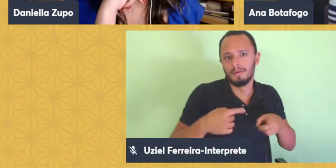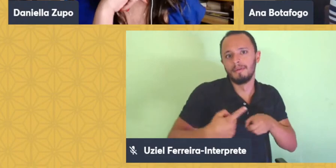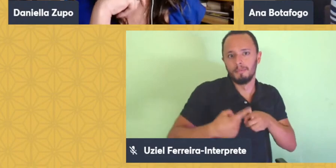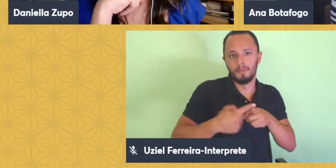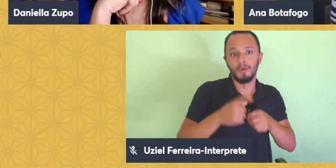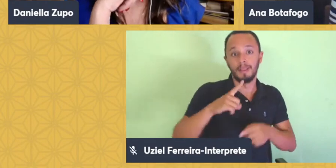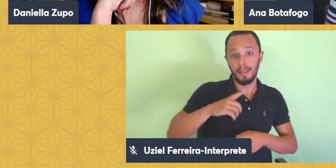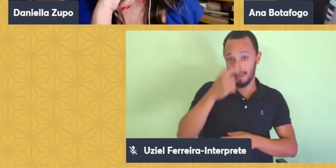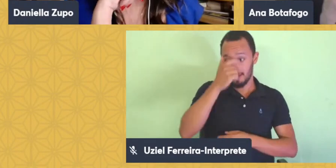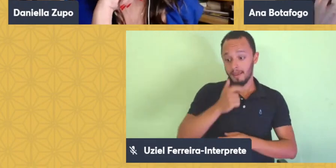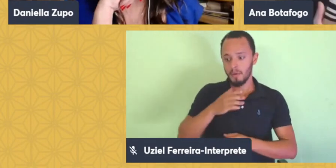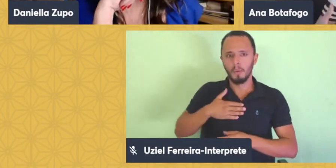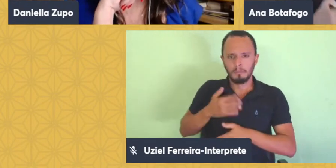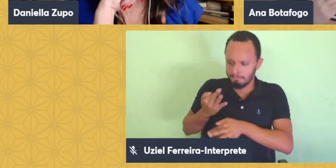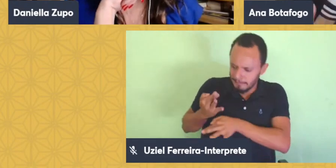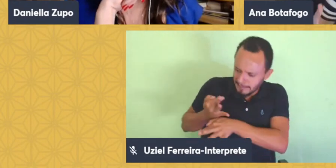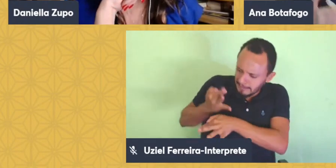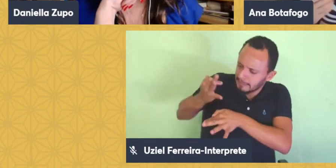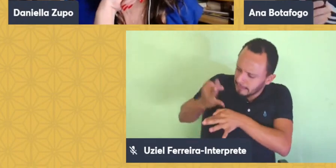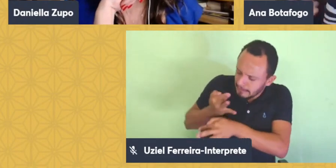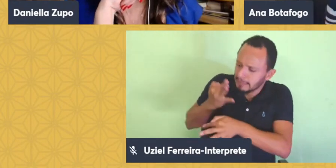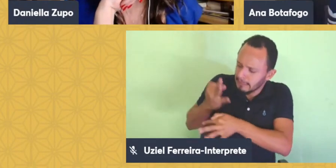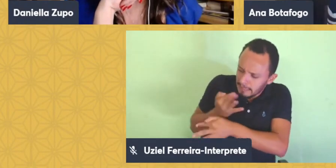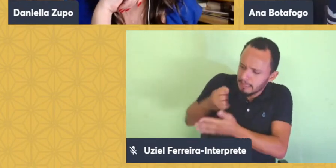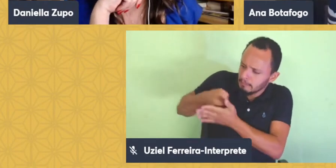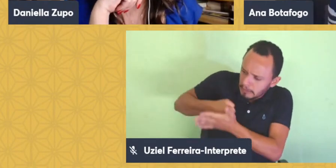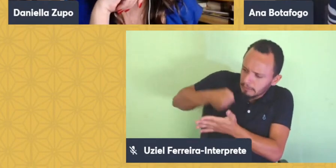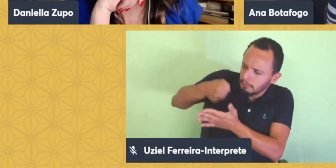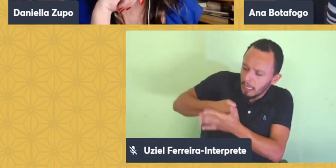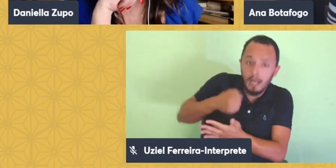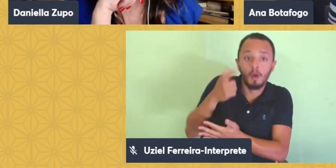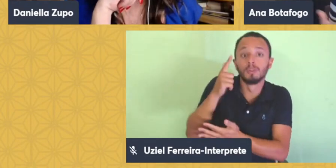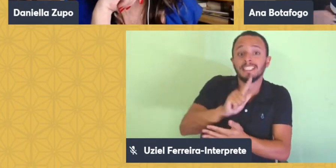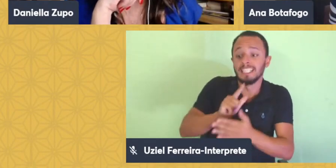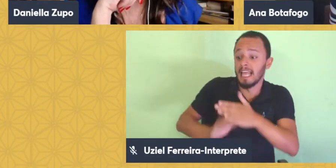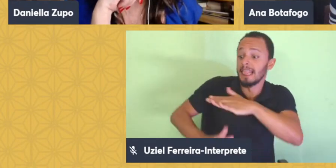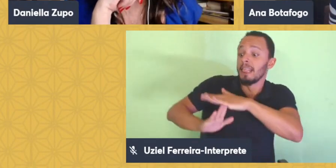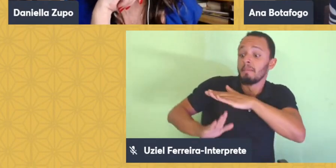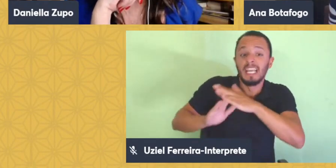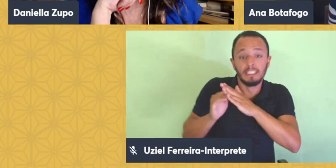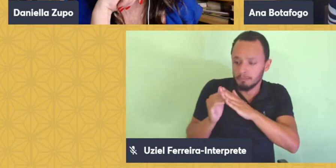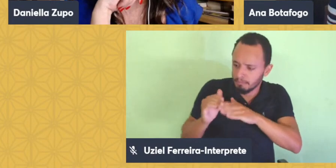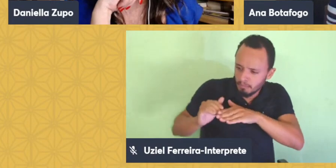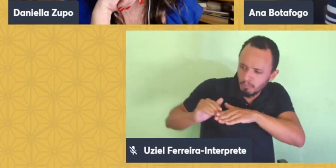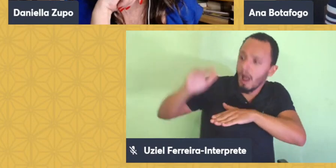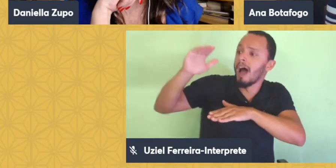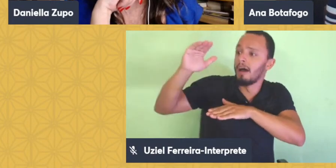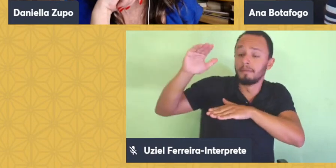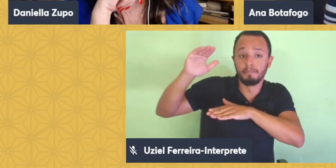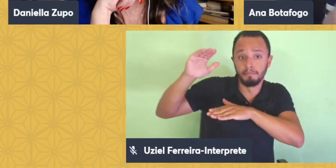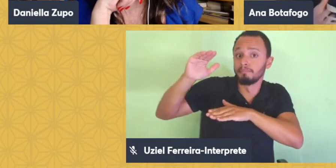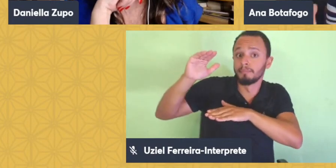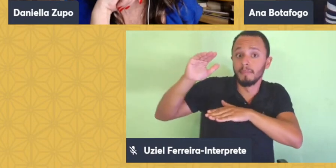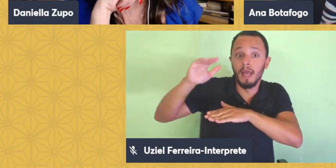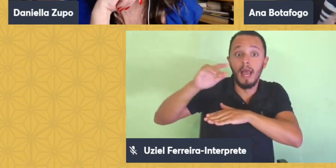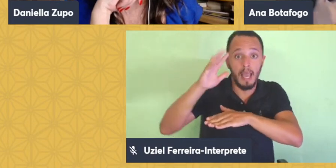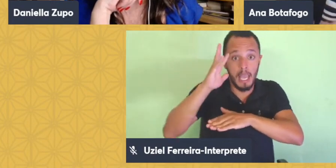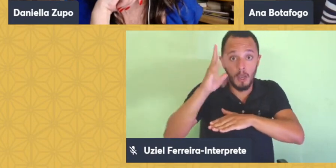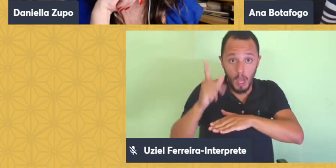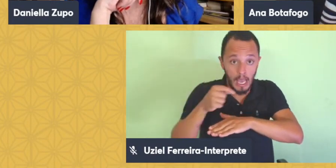determinação já é grande para que a gente possa ultrapassar limite eu acho que a limitação